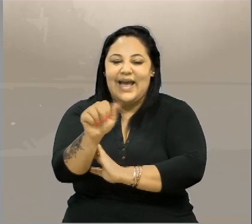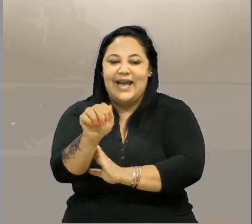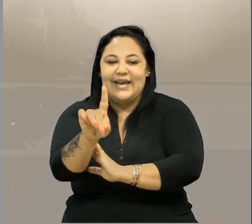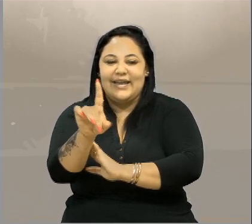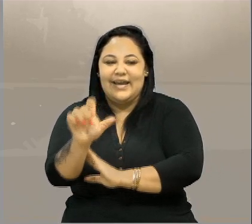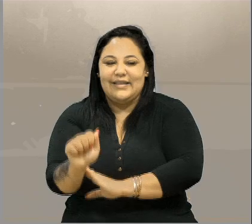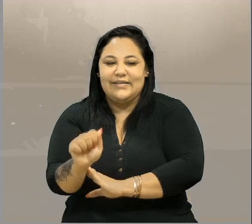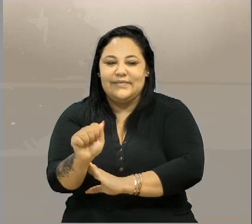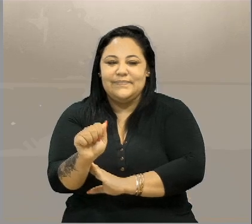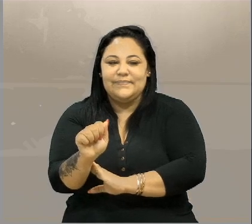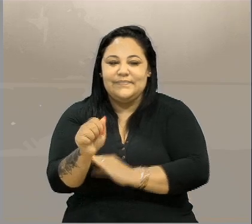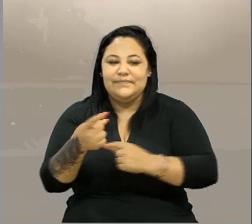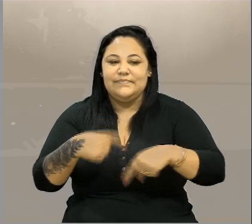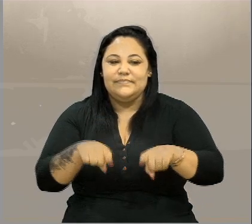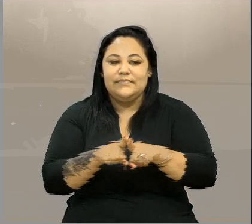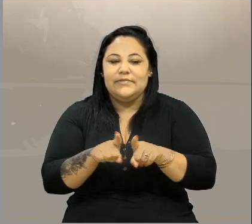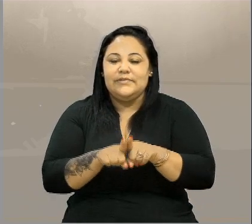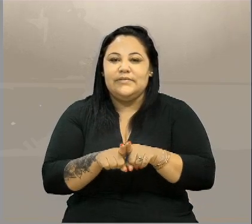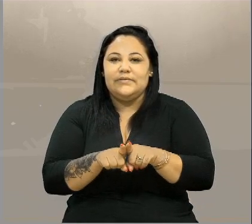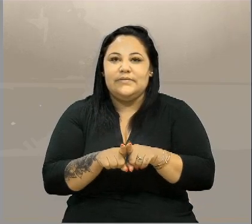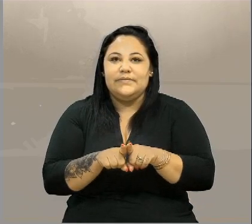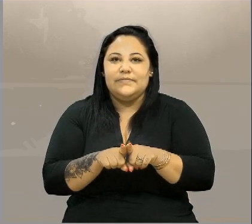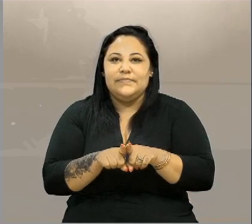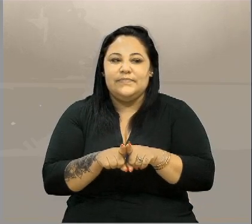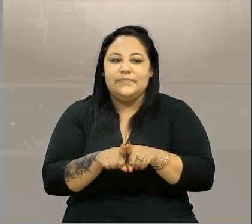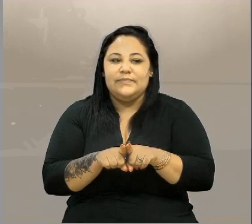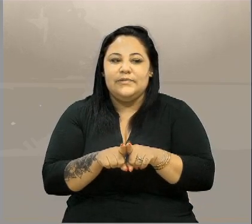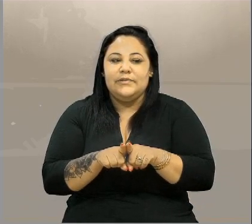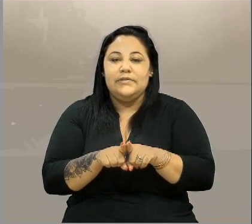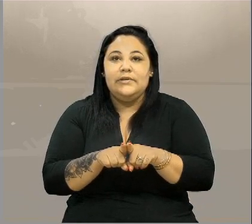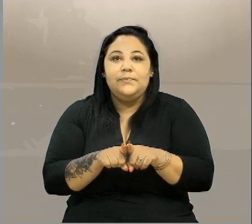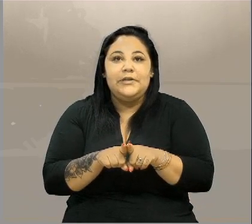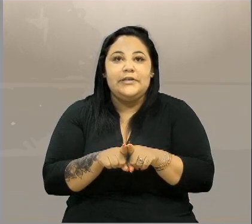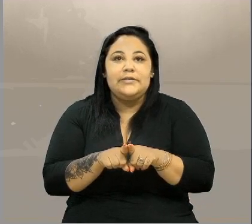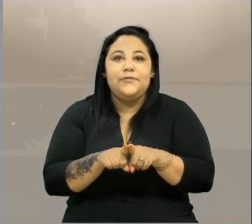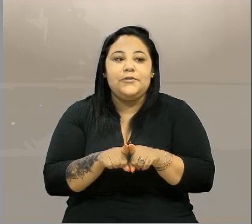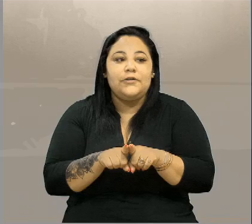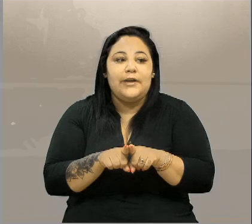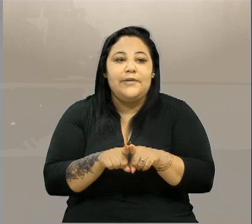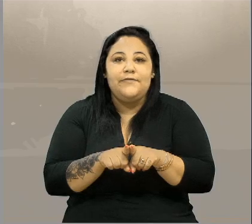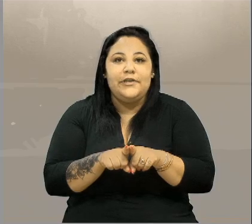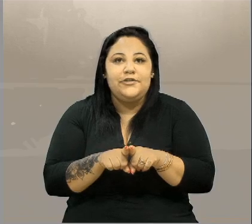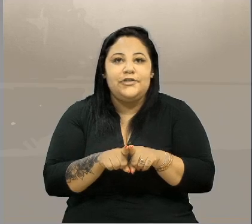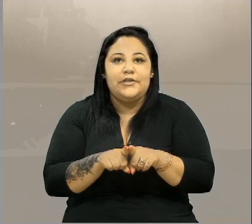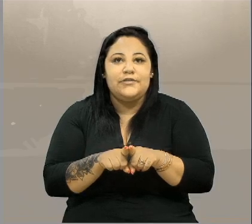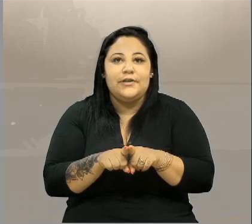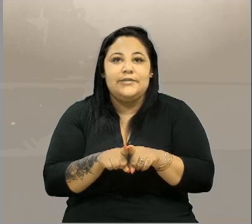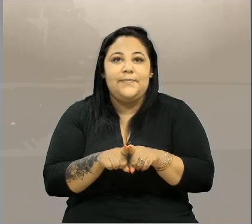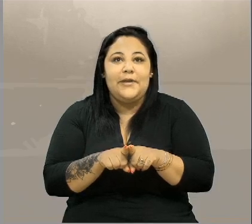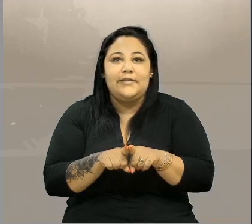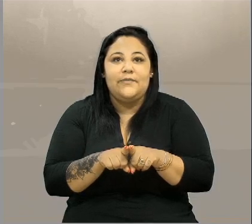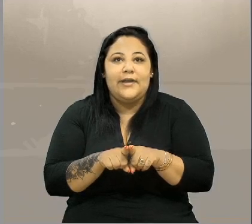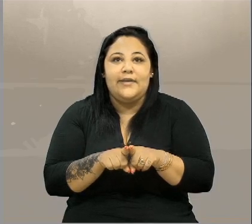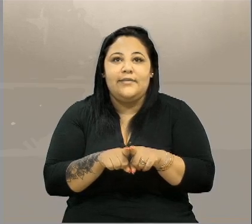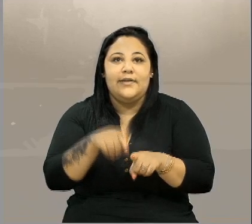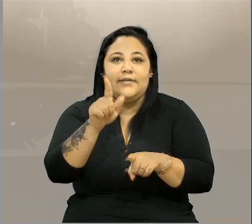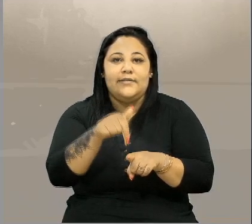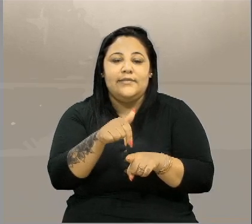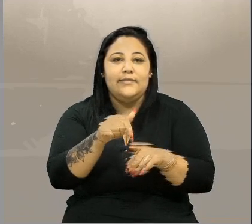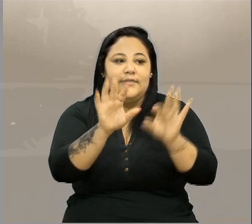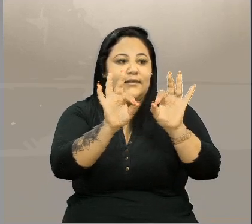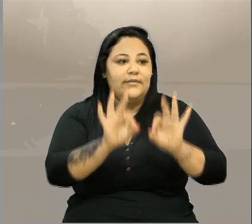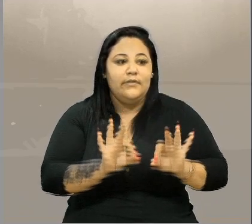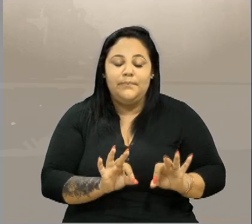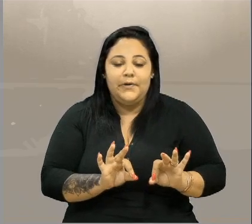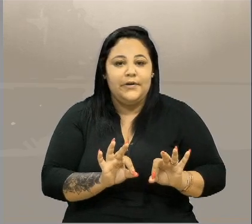20 anos a comunidade esperando. Cada chuva que tinha, eram inúmeros os alagamentos, né. Eu conheci o senhor